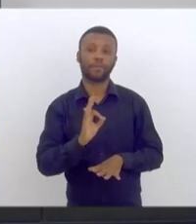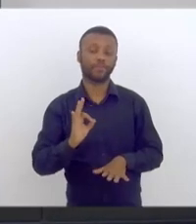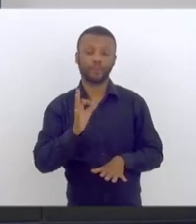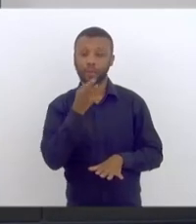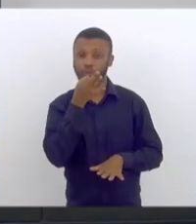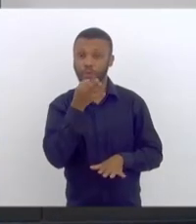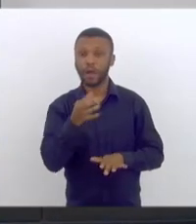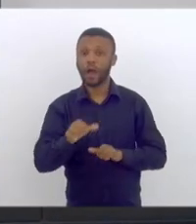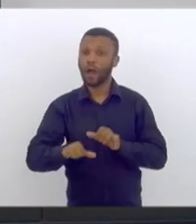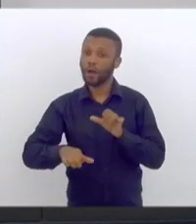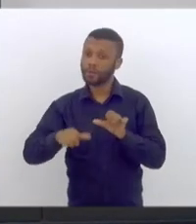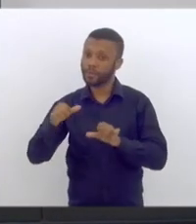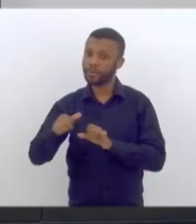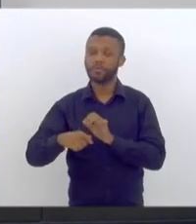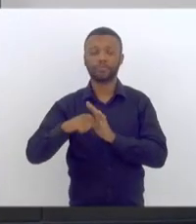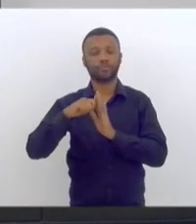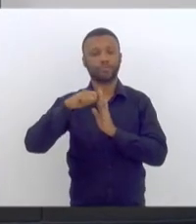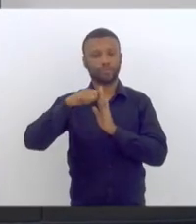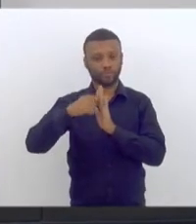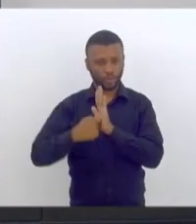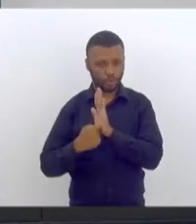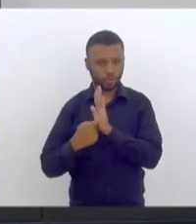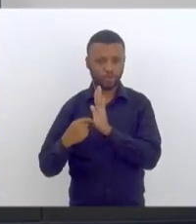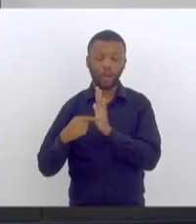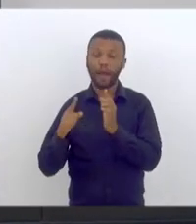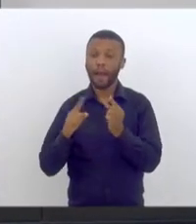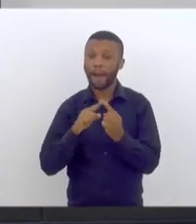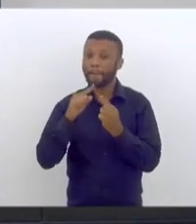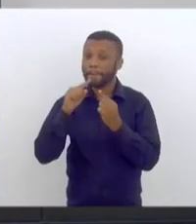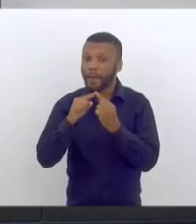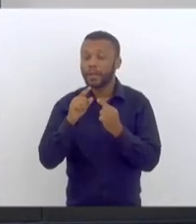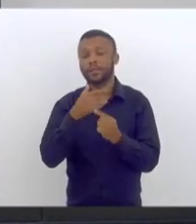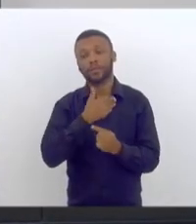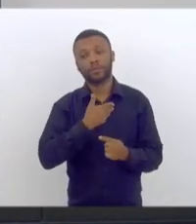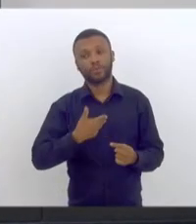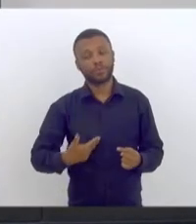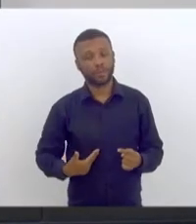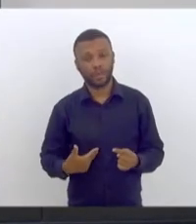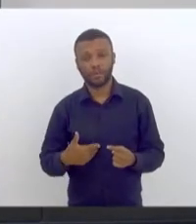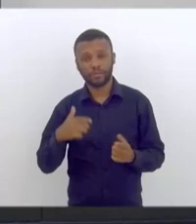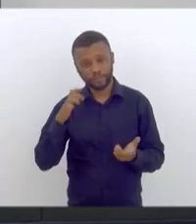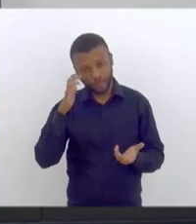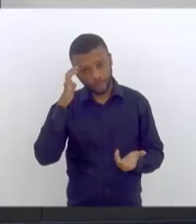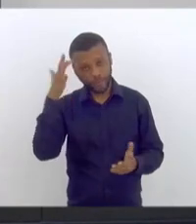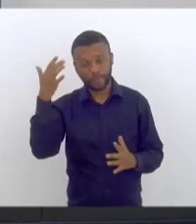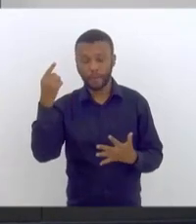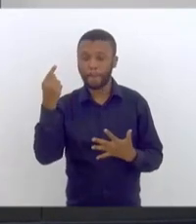alteração da redação as metas que o estado definirá